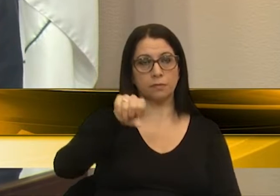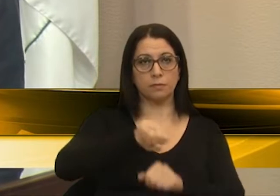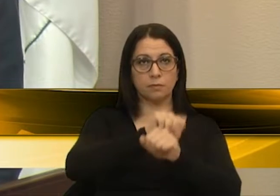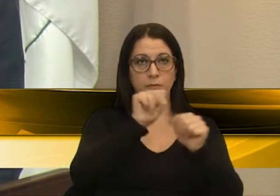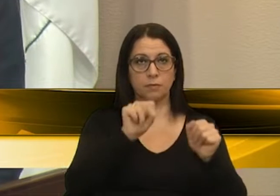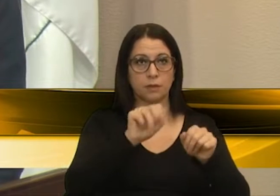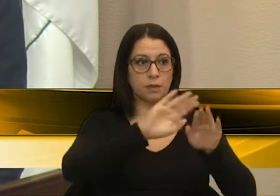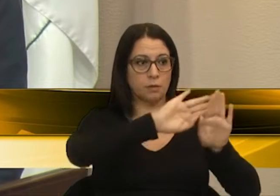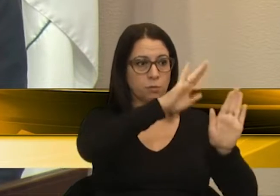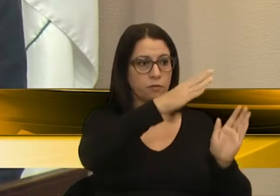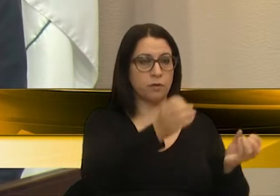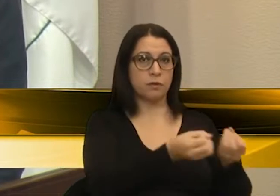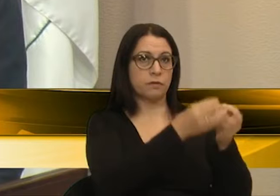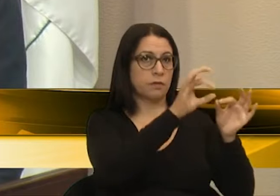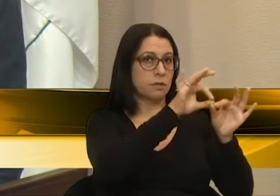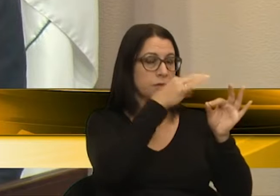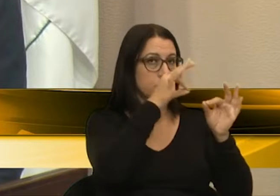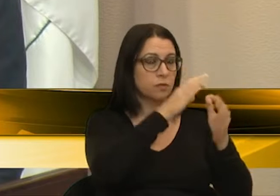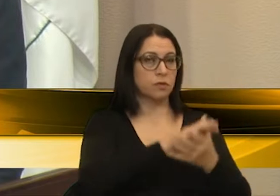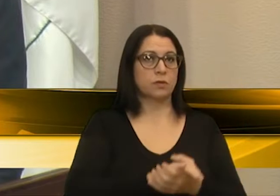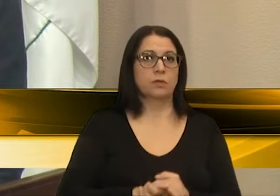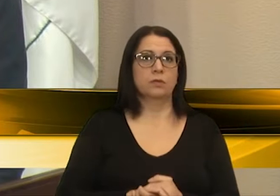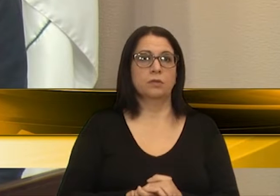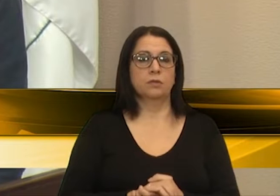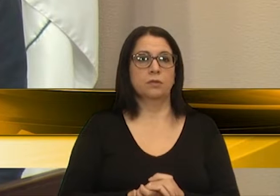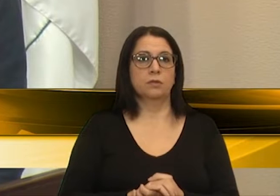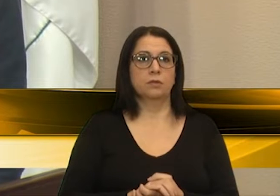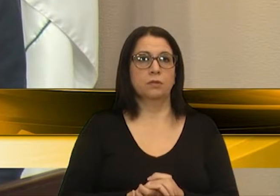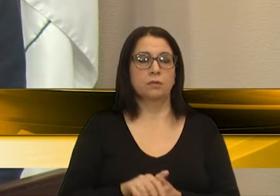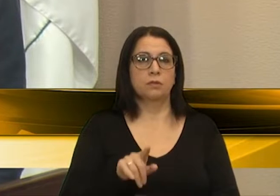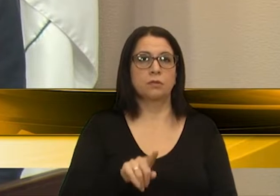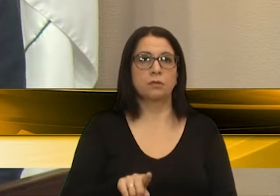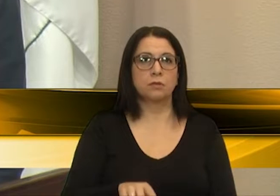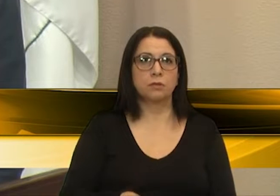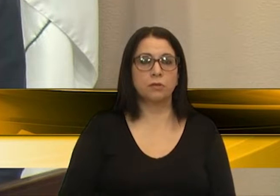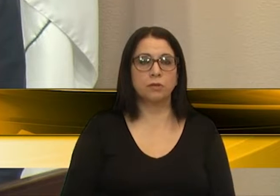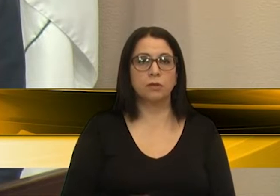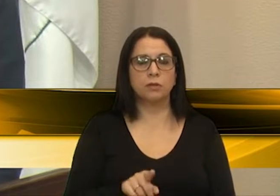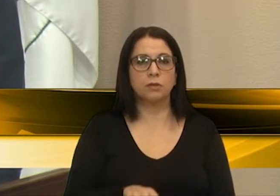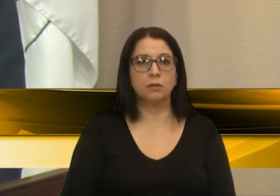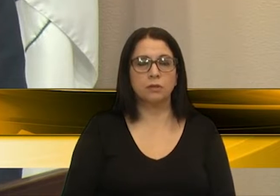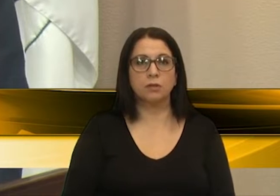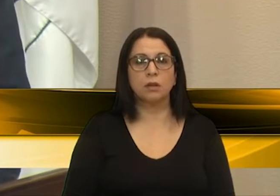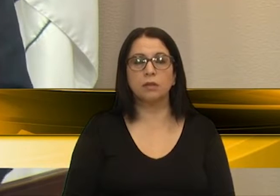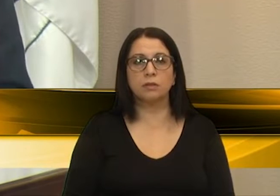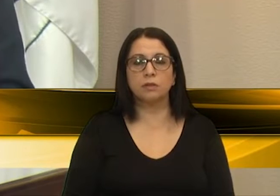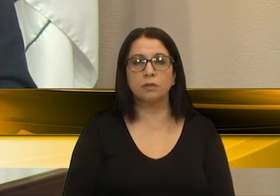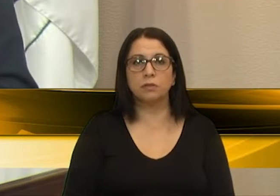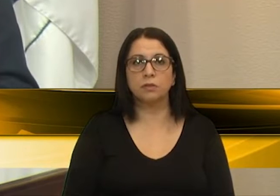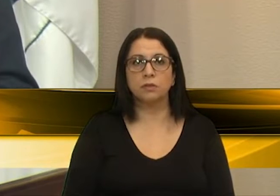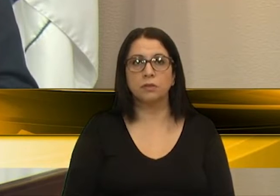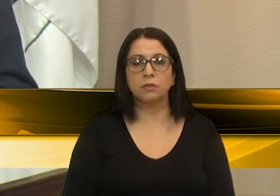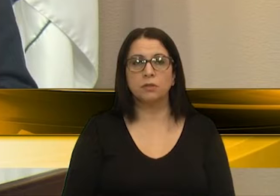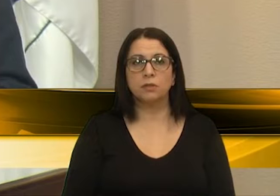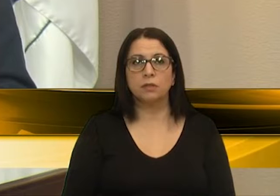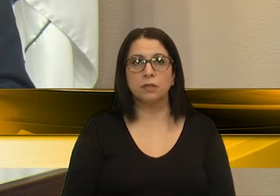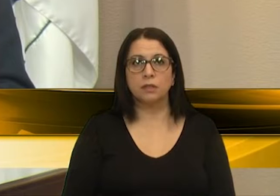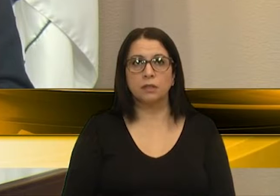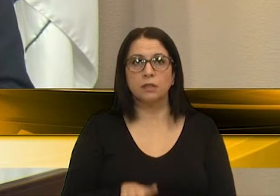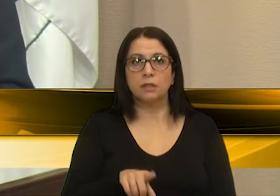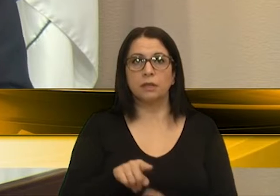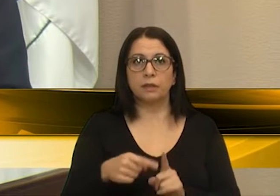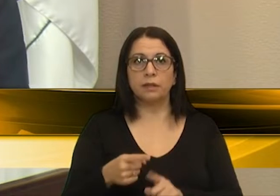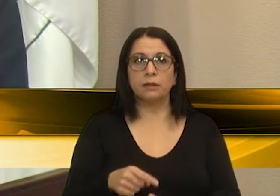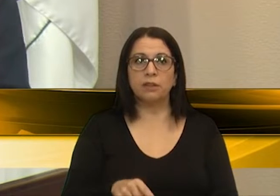nos pavilhões da Festa da Uva. Então, em primeiro lugar, dizer que essa programação ela leva